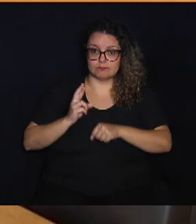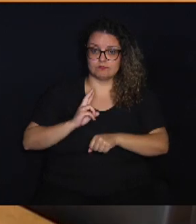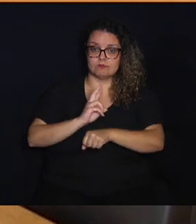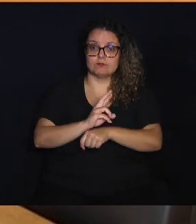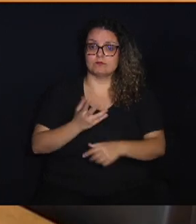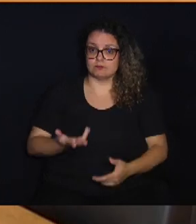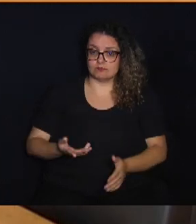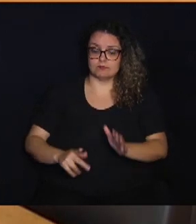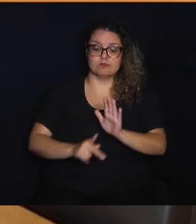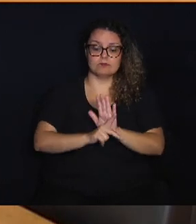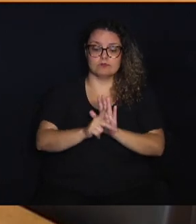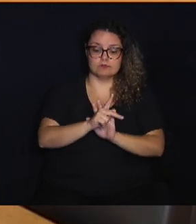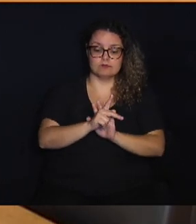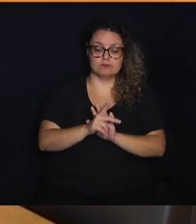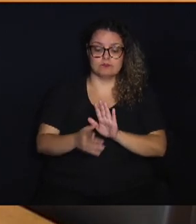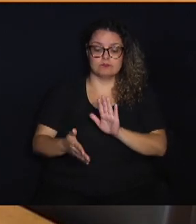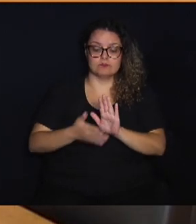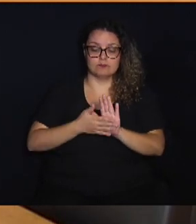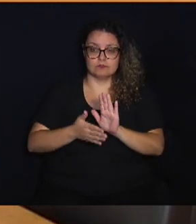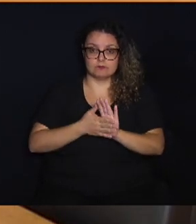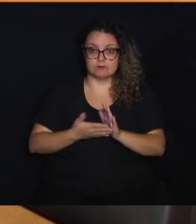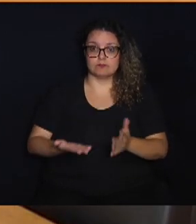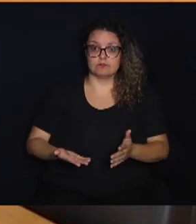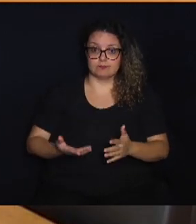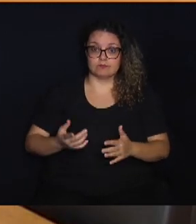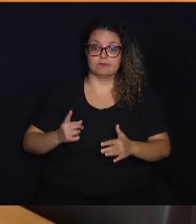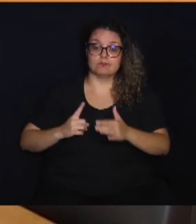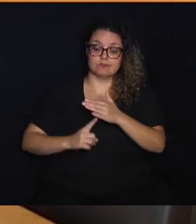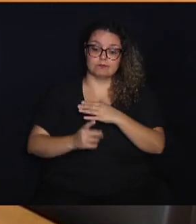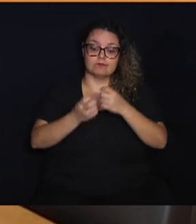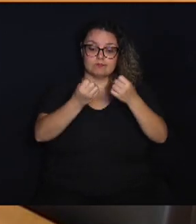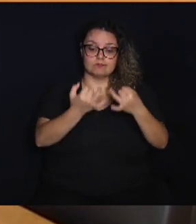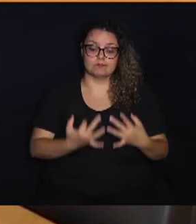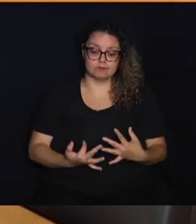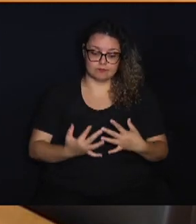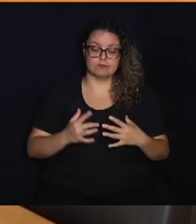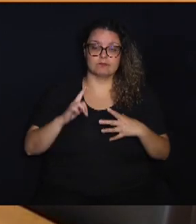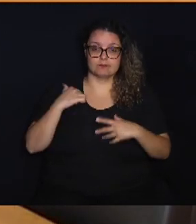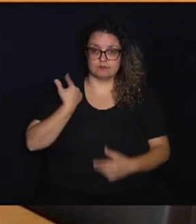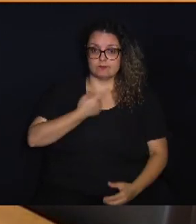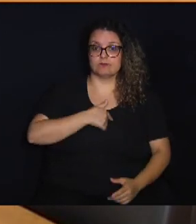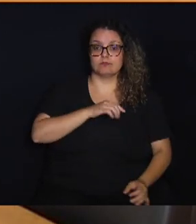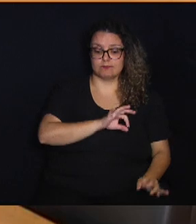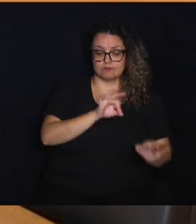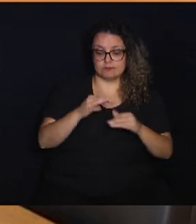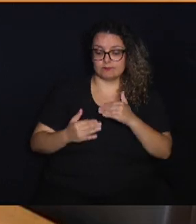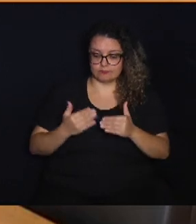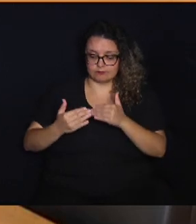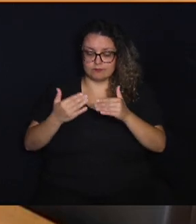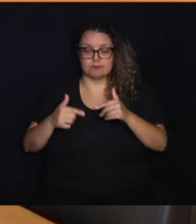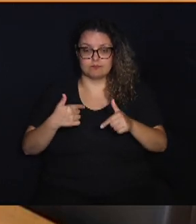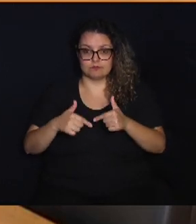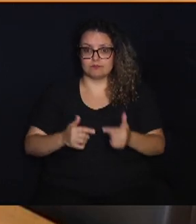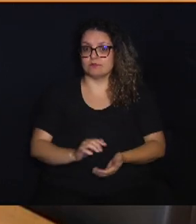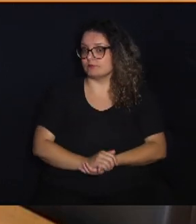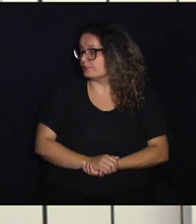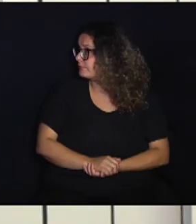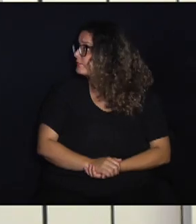plano de ação e certamente irão prestar conta. Nós vamos acompanhar, inclusive, o desenvolvimento desse trabalho.